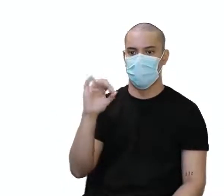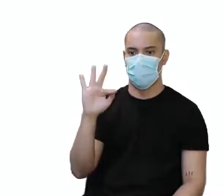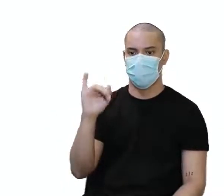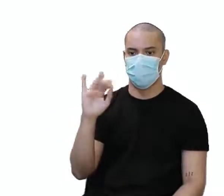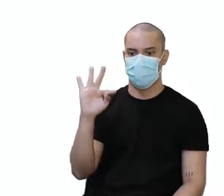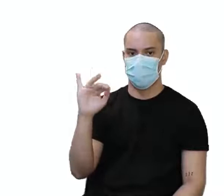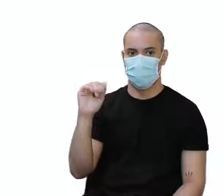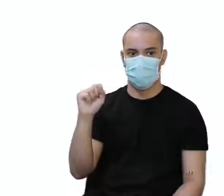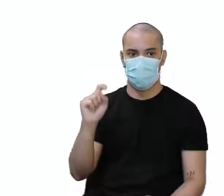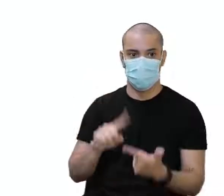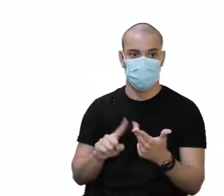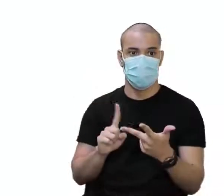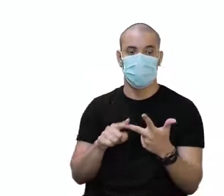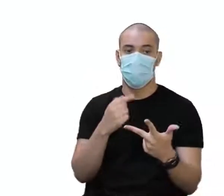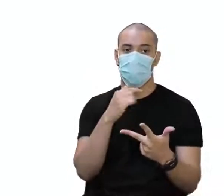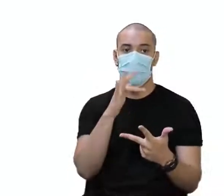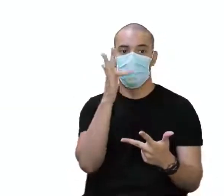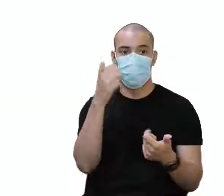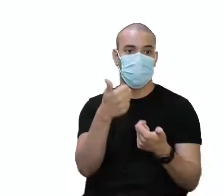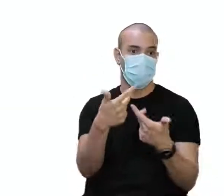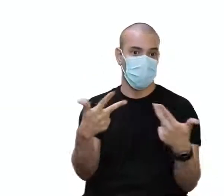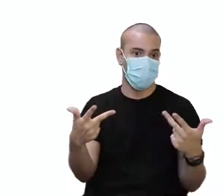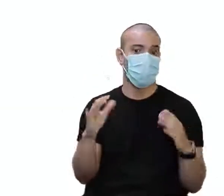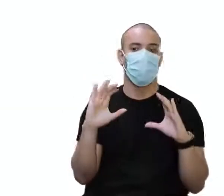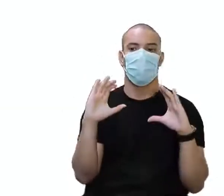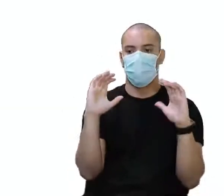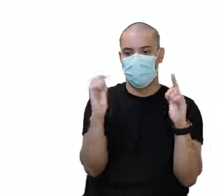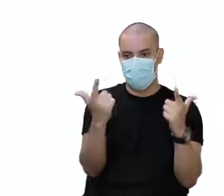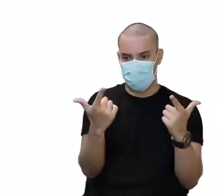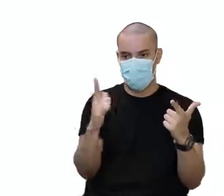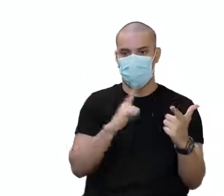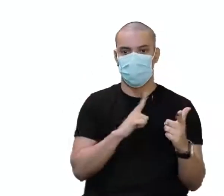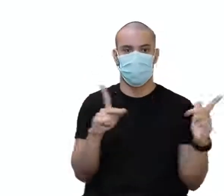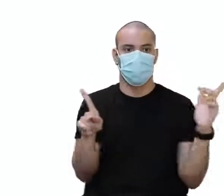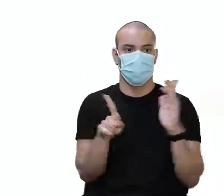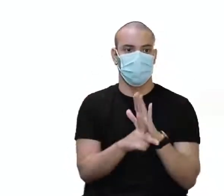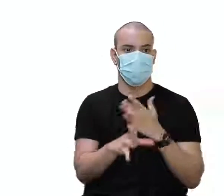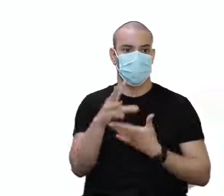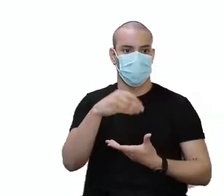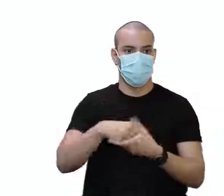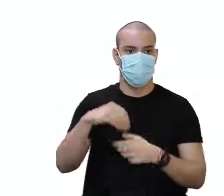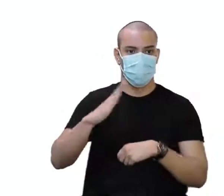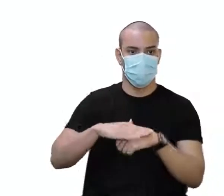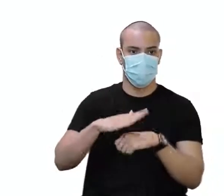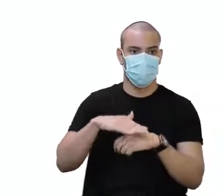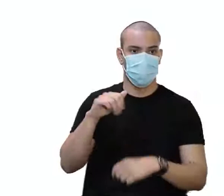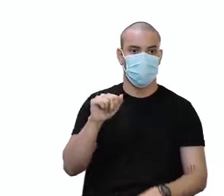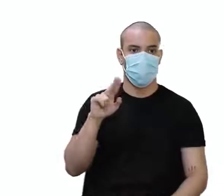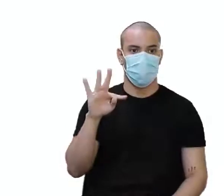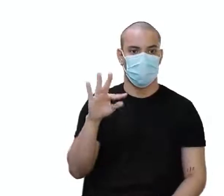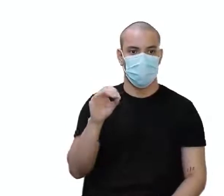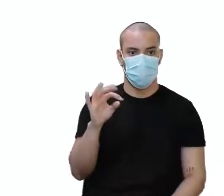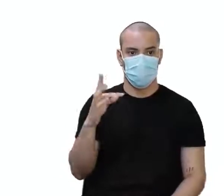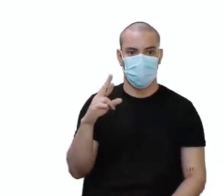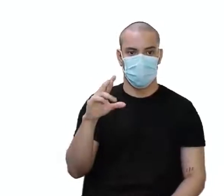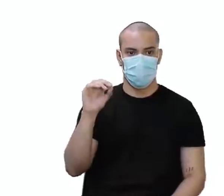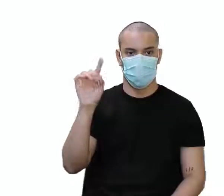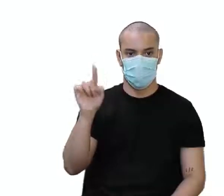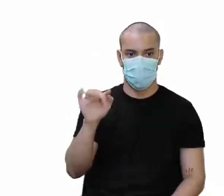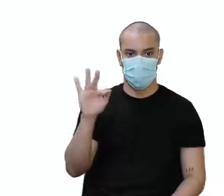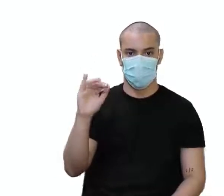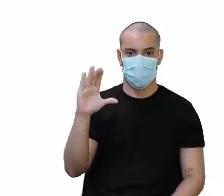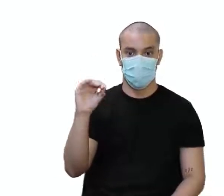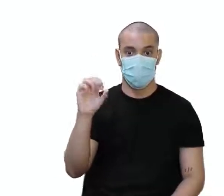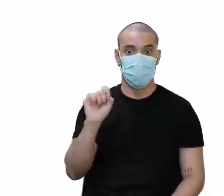plantas, obviamente que eu tenho organismos autotróficos. E